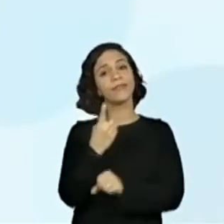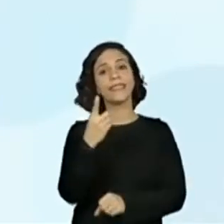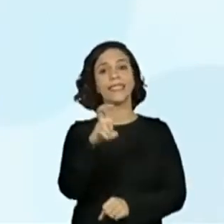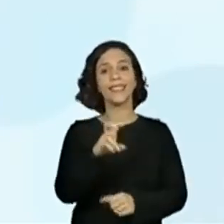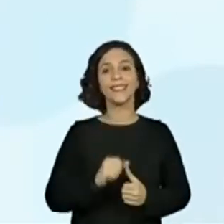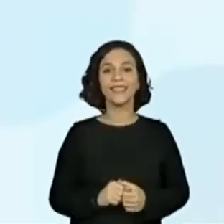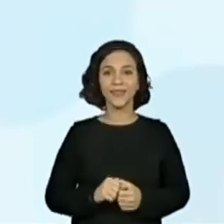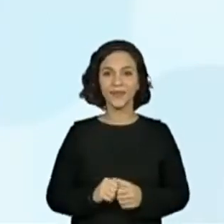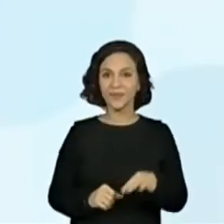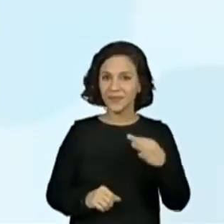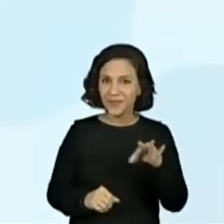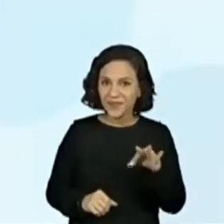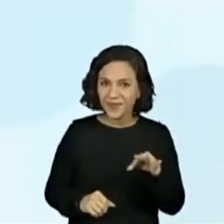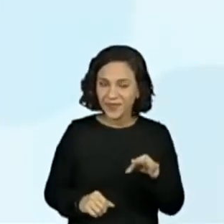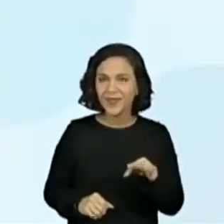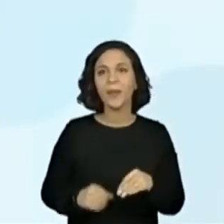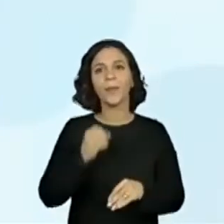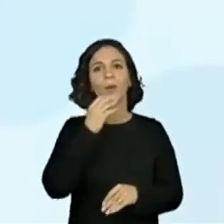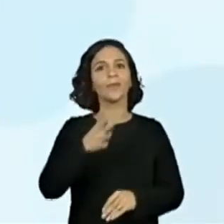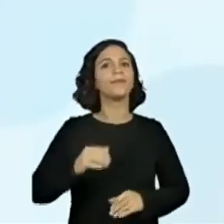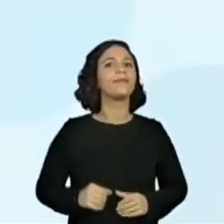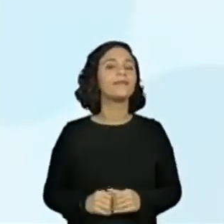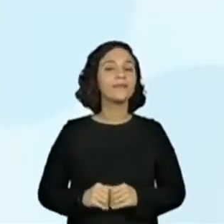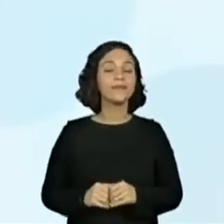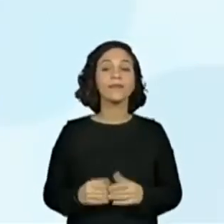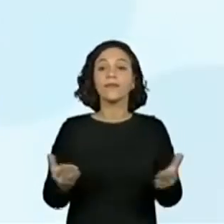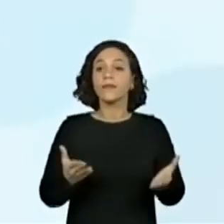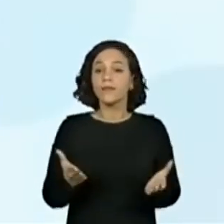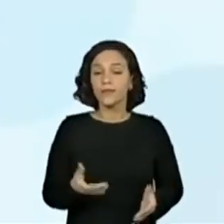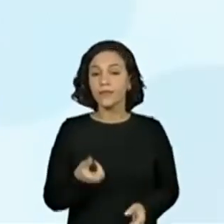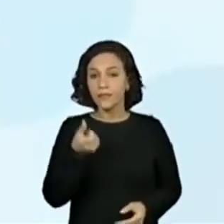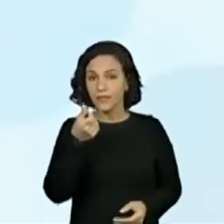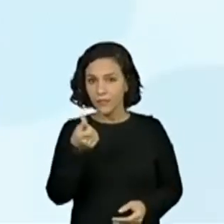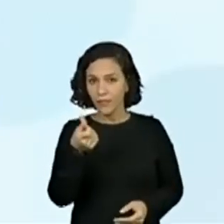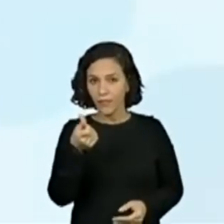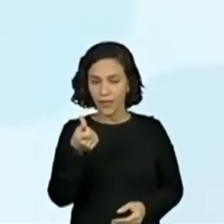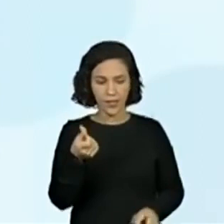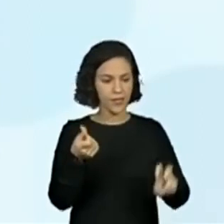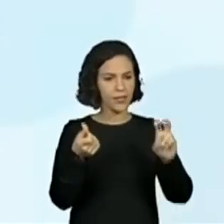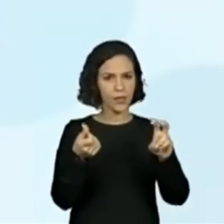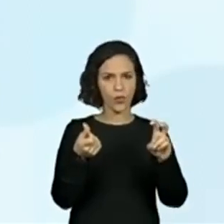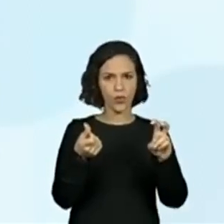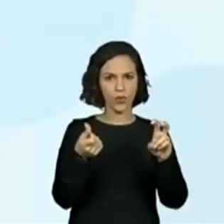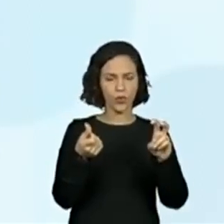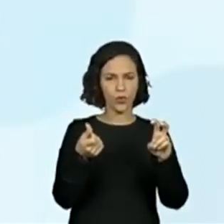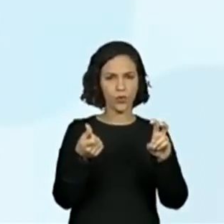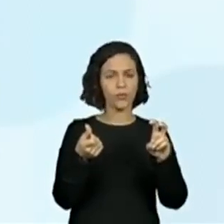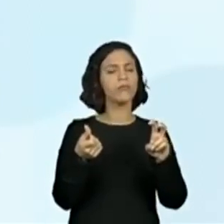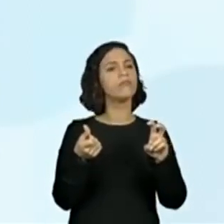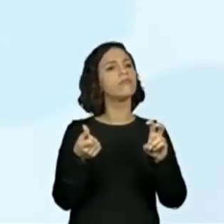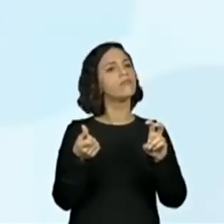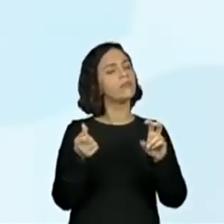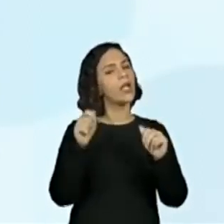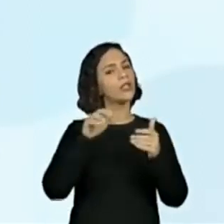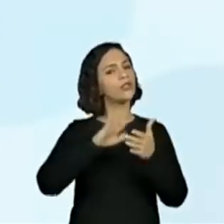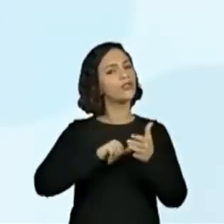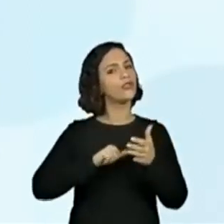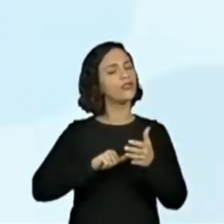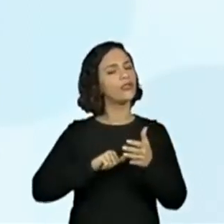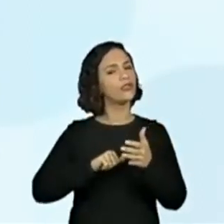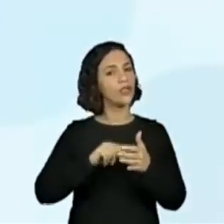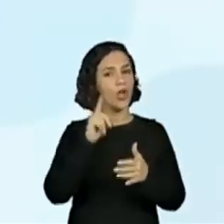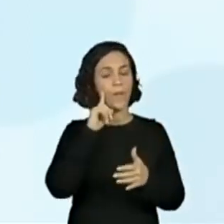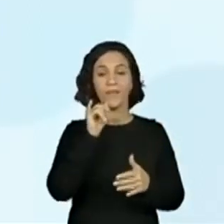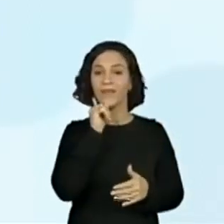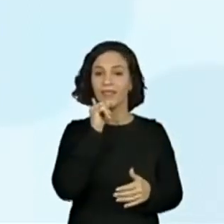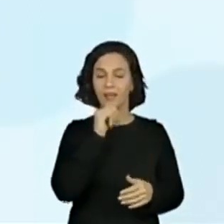só. Muito bom. E 6 mais 5? Olha, aqui nós podemos tirar 1, não é? O 6 não